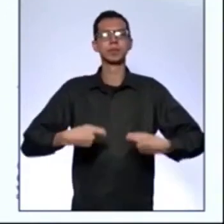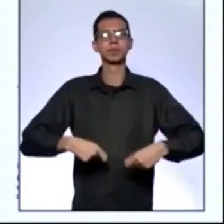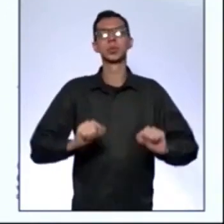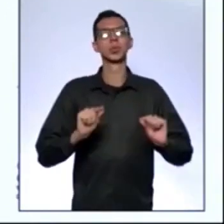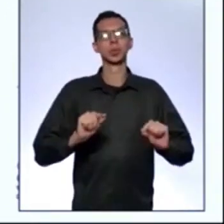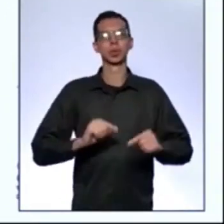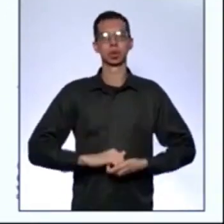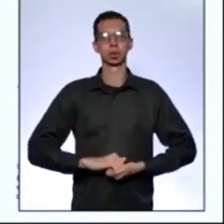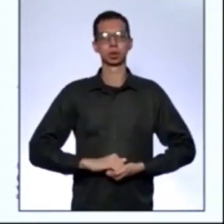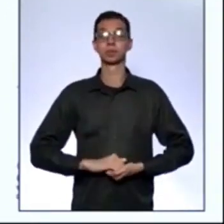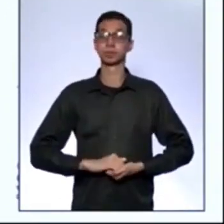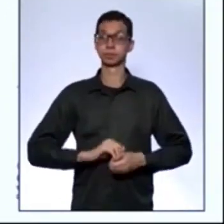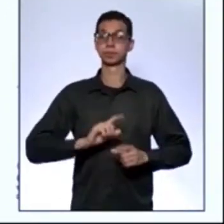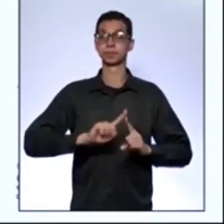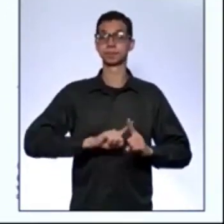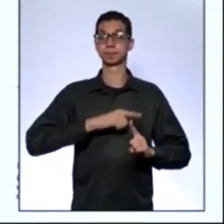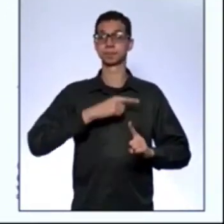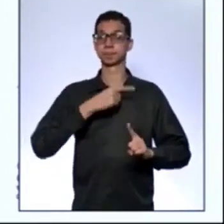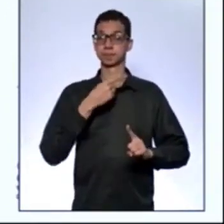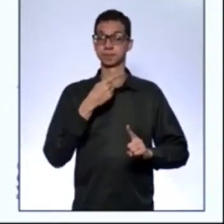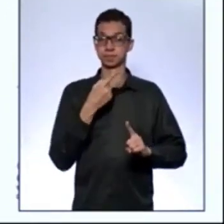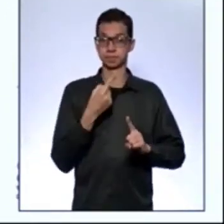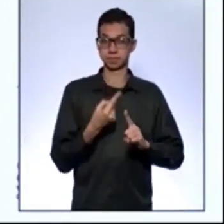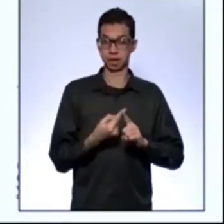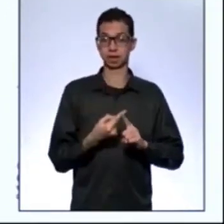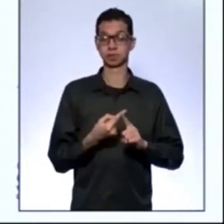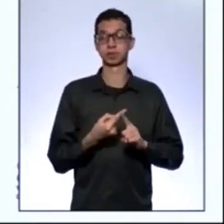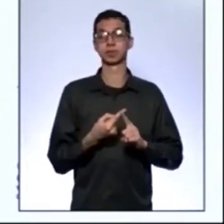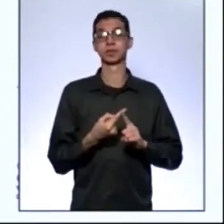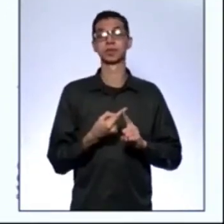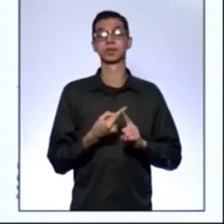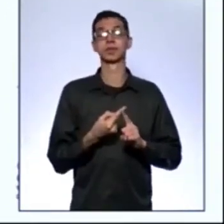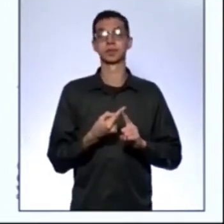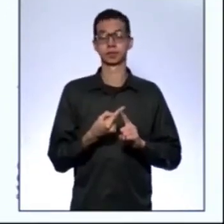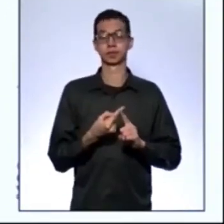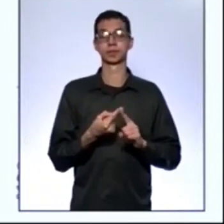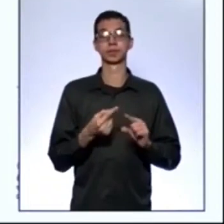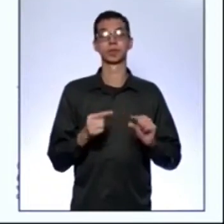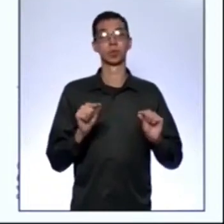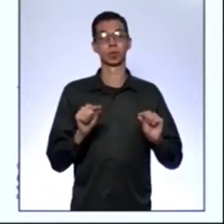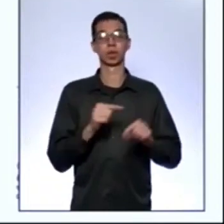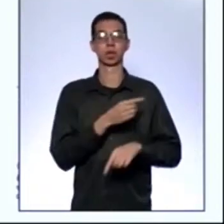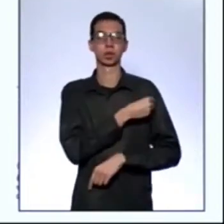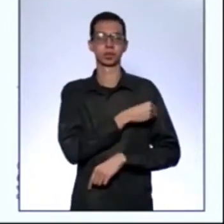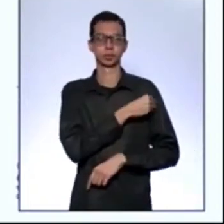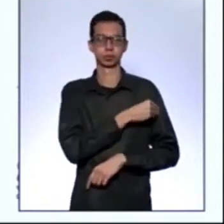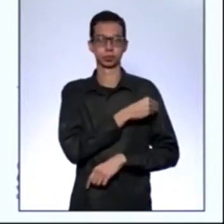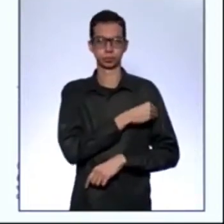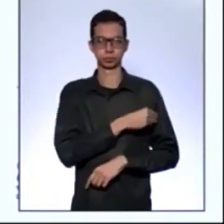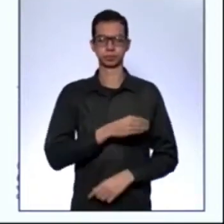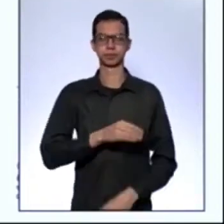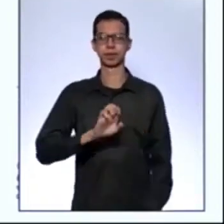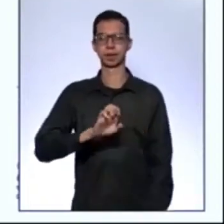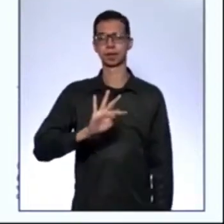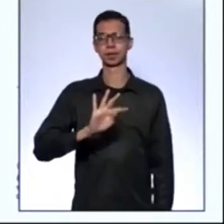salário Adicionar à mistura original uma quantidade de etanol